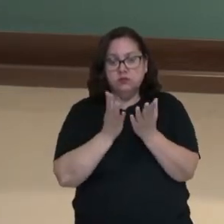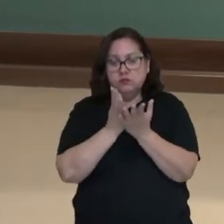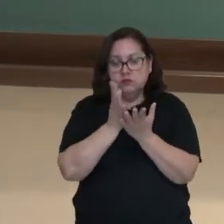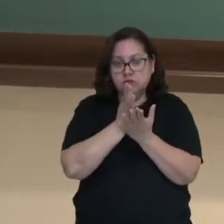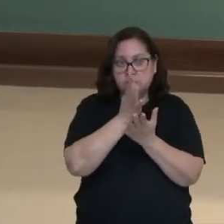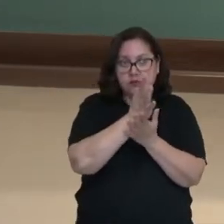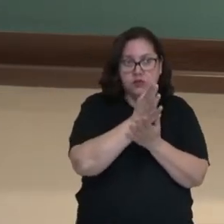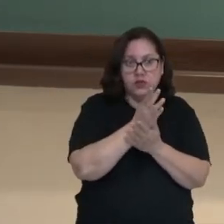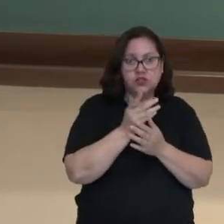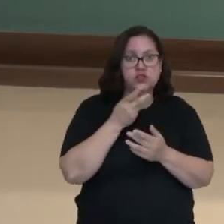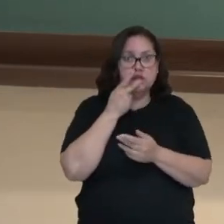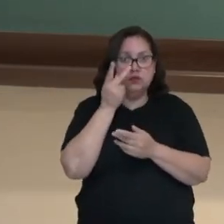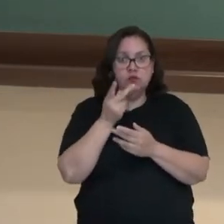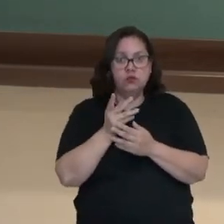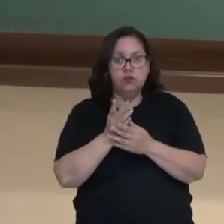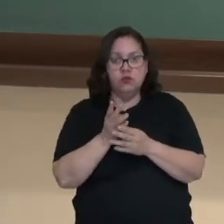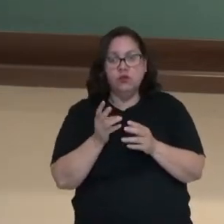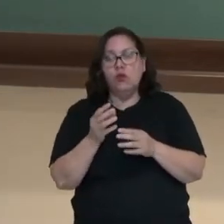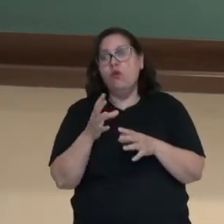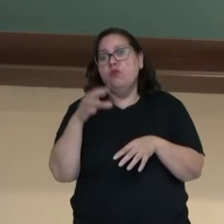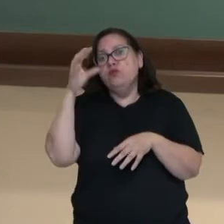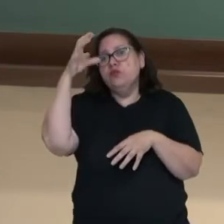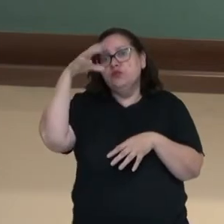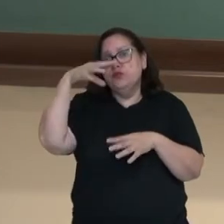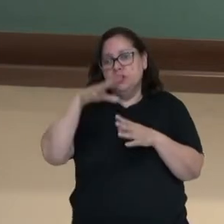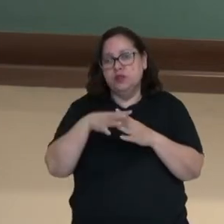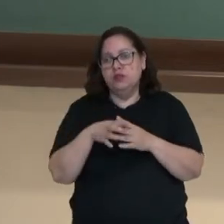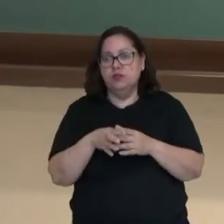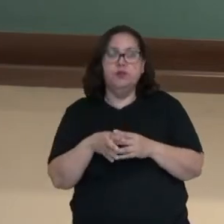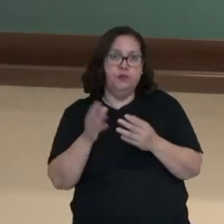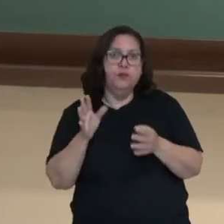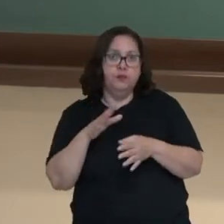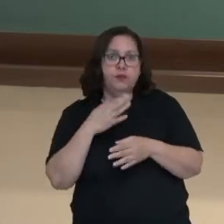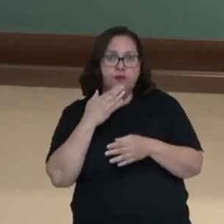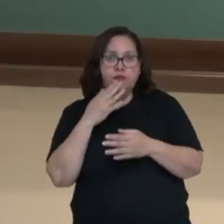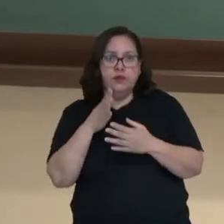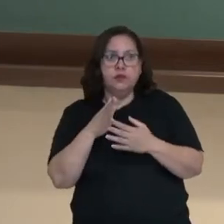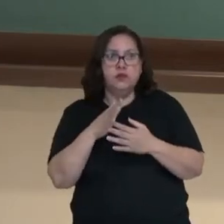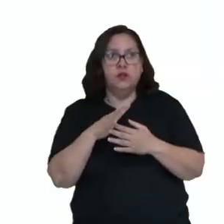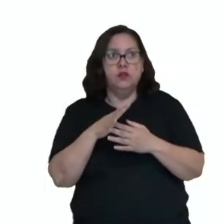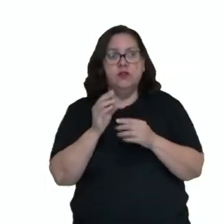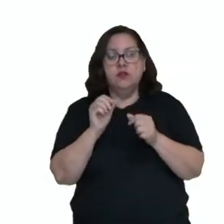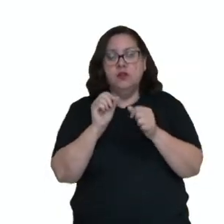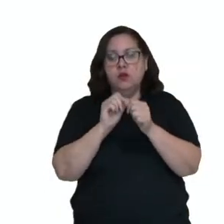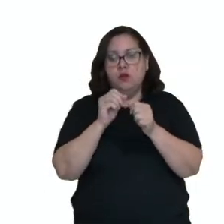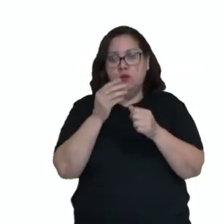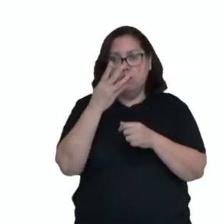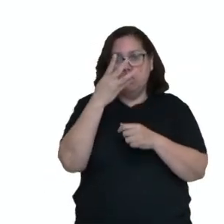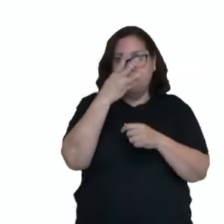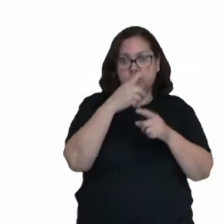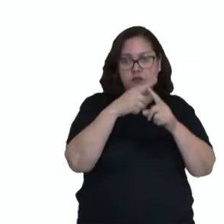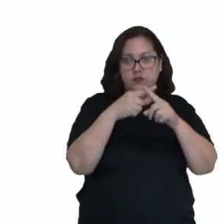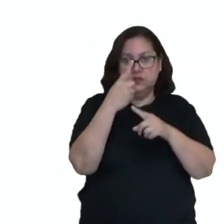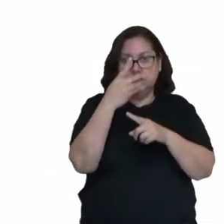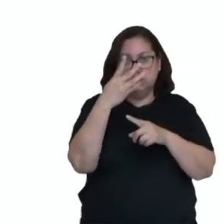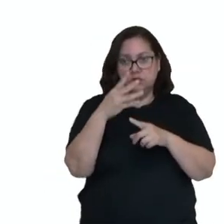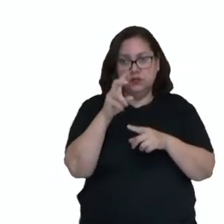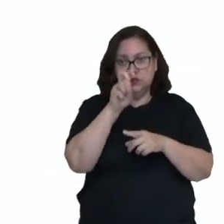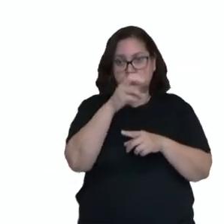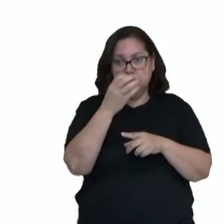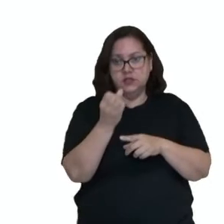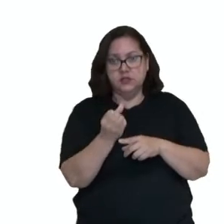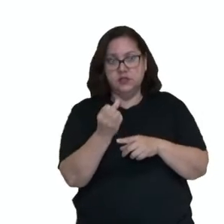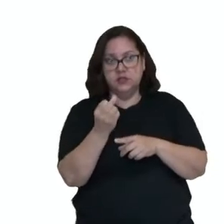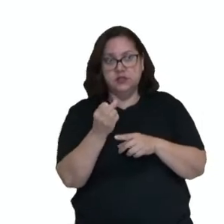que a gente chama, ou chuveirinho, popularmente conhecido, que eu faço 4 vezes 14,